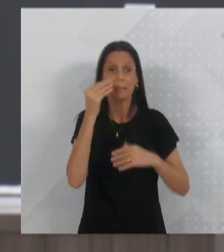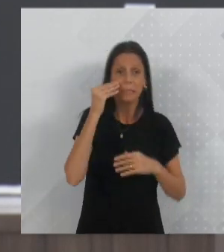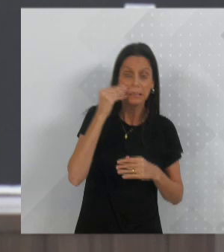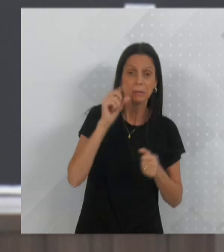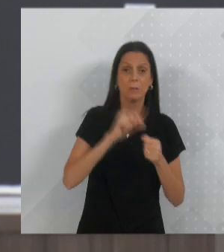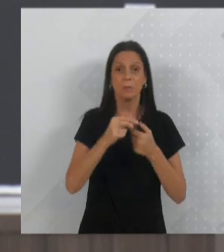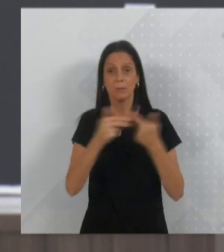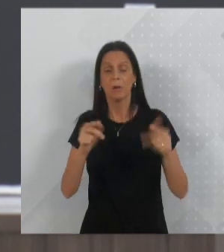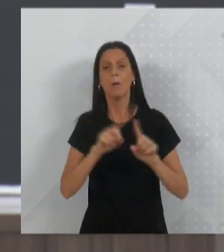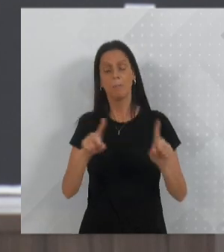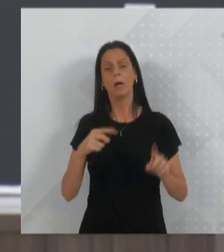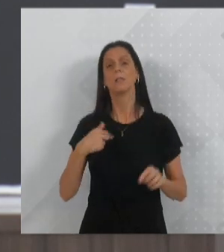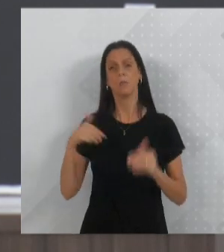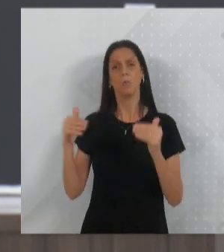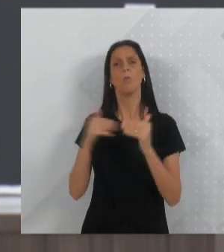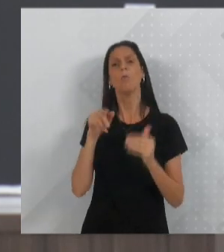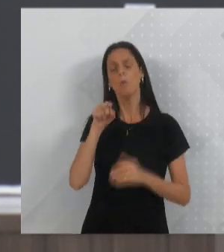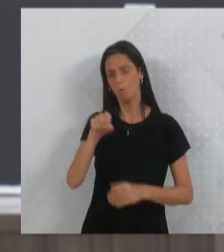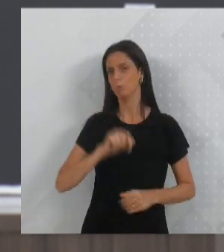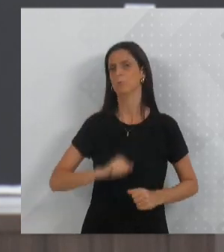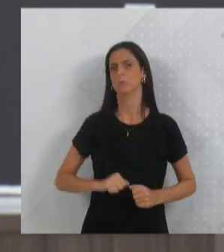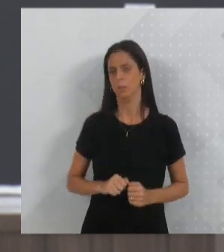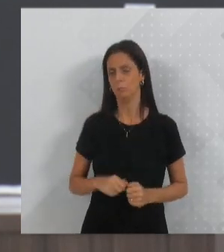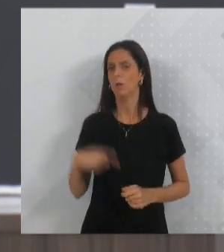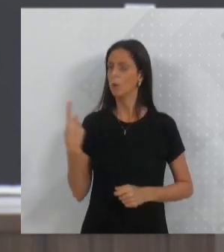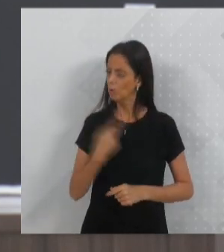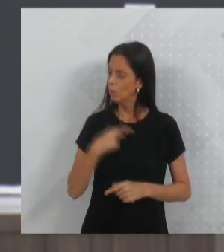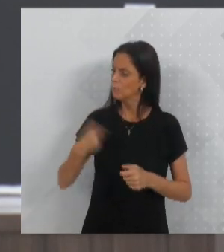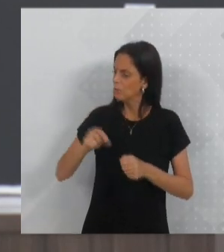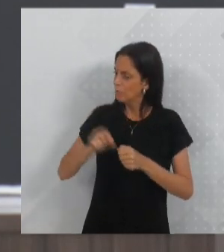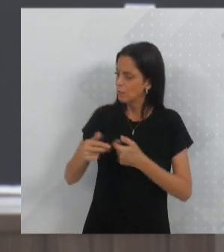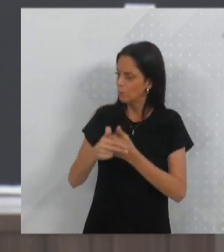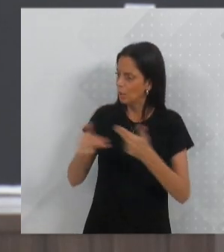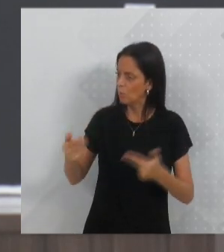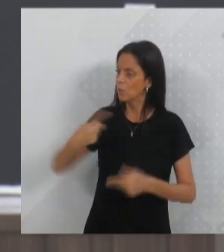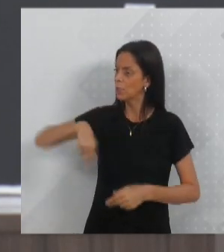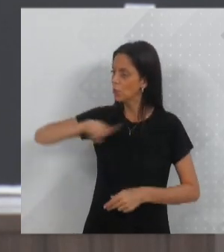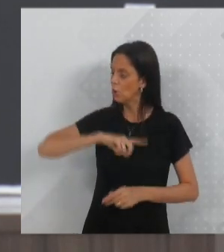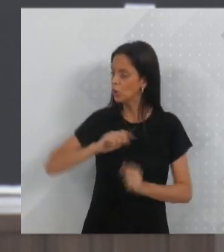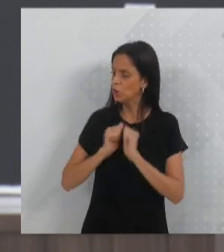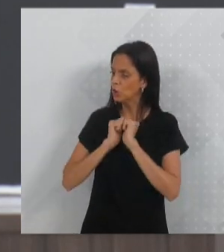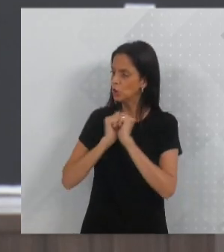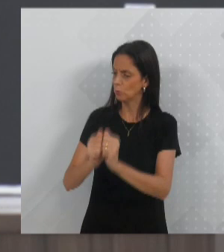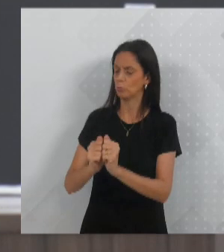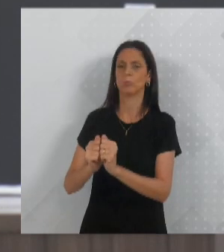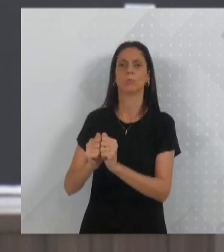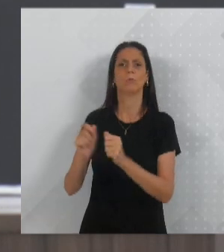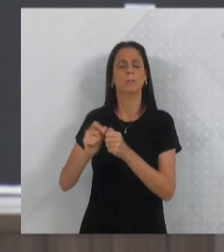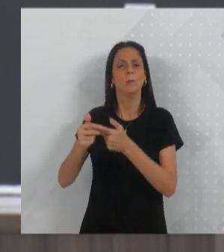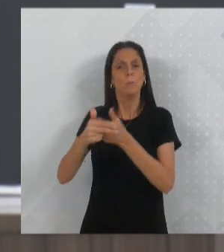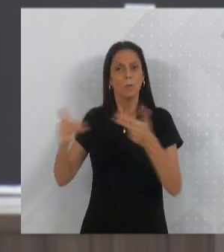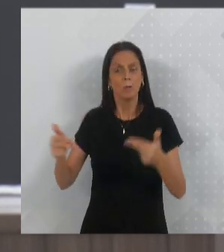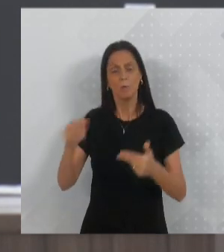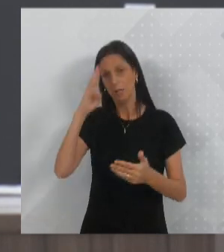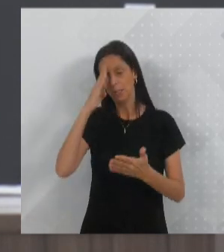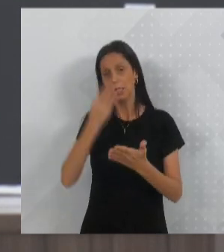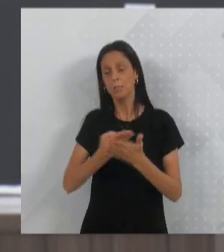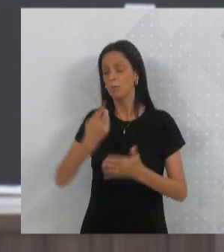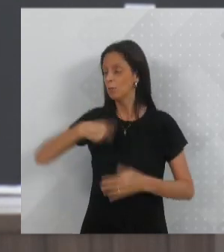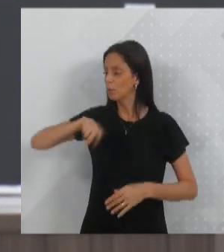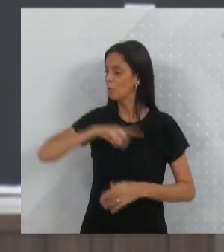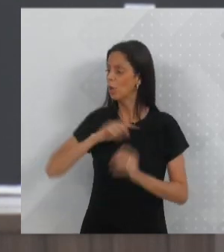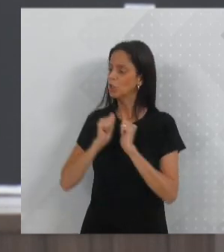eu acho que sim vereadora am concordo plenamente nós temos que fazer uma ação conjunta dessa casa e espero que de forma unânime para